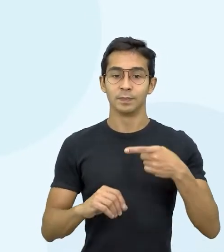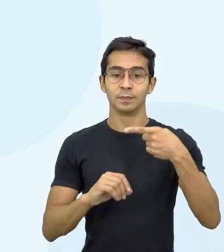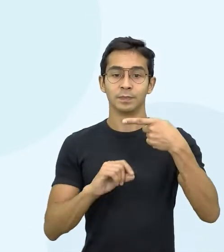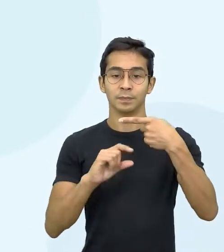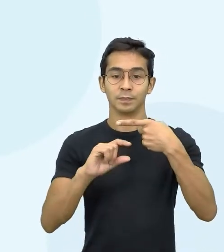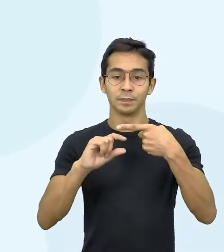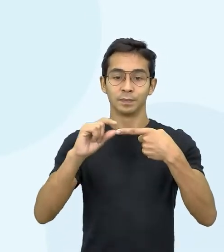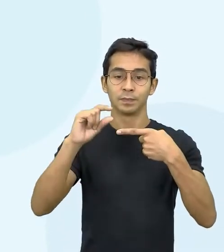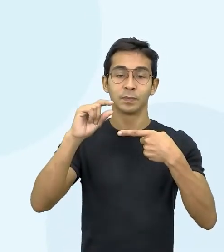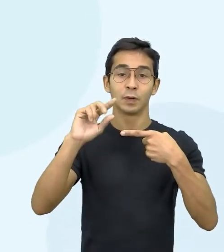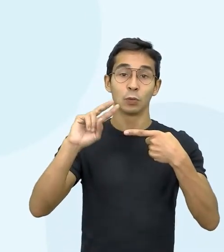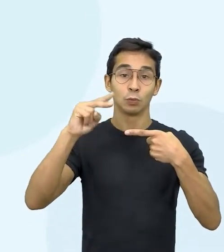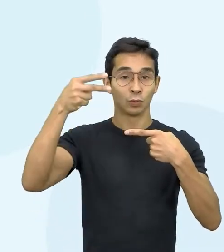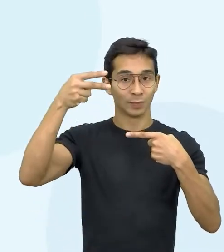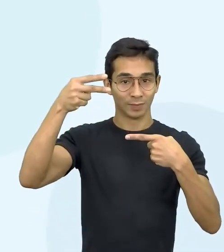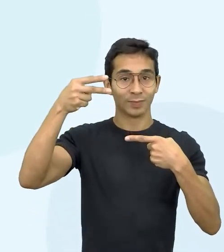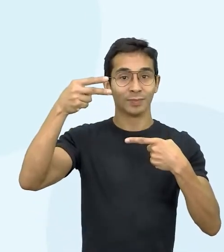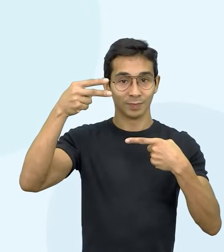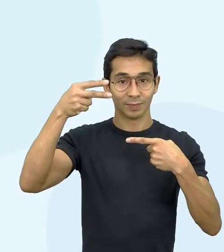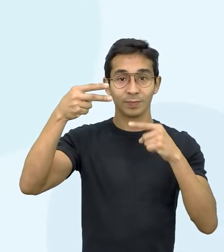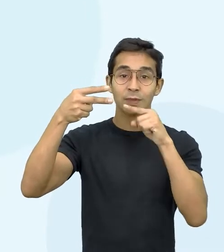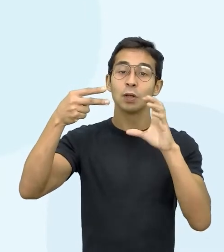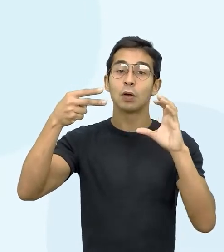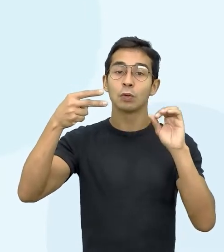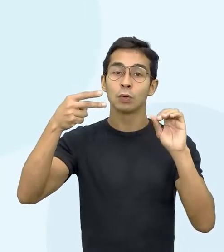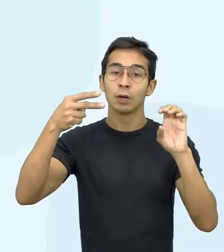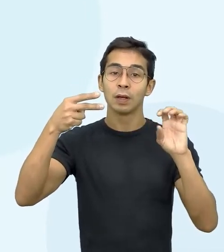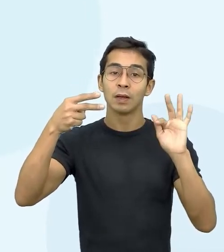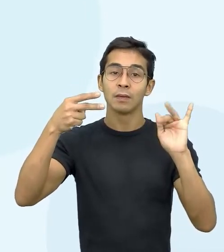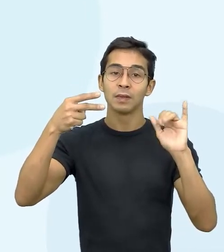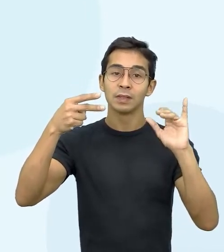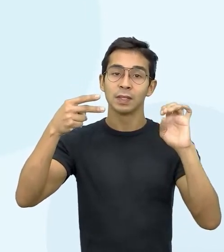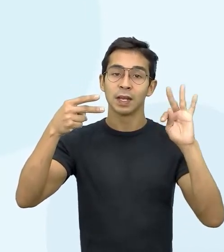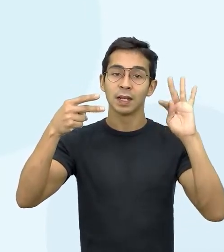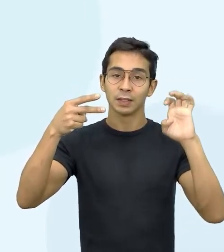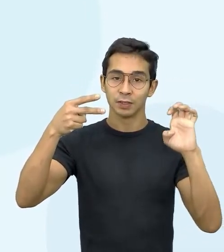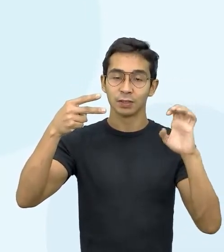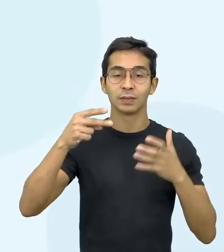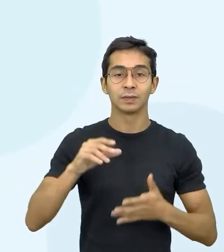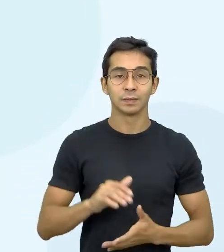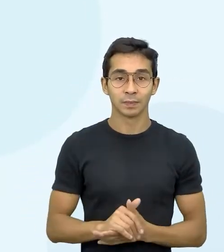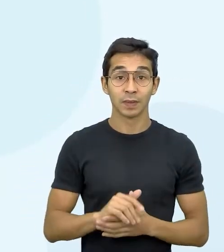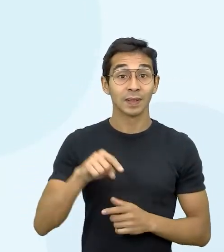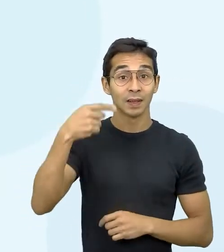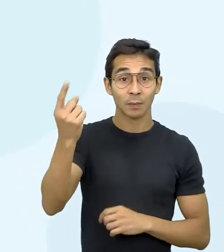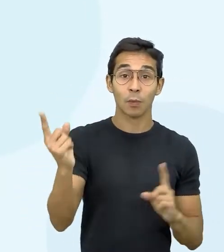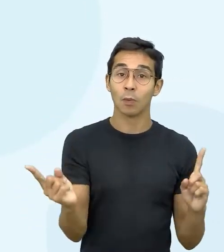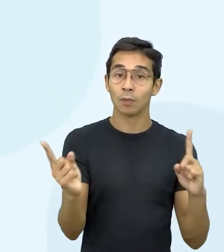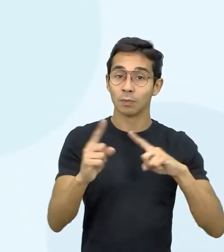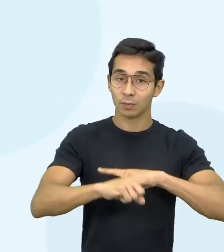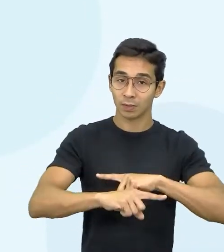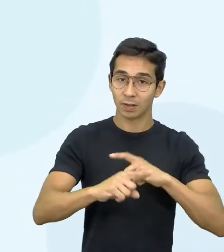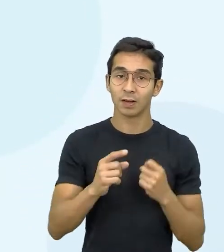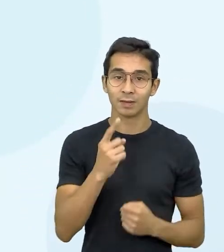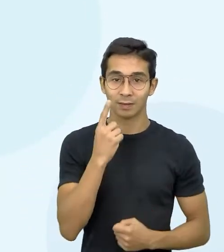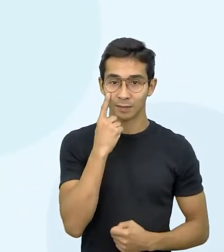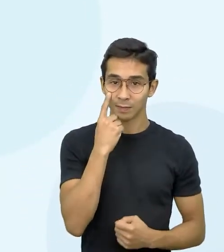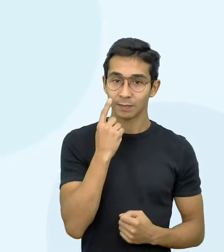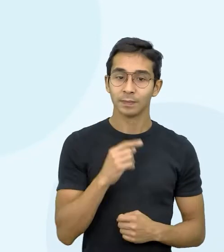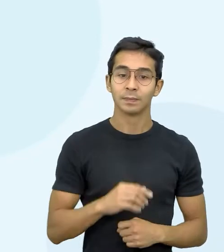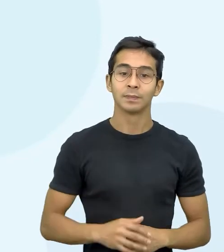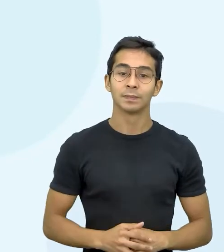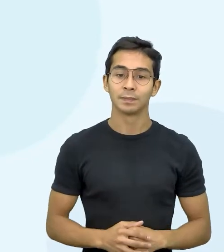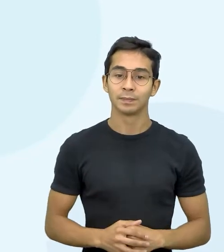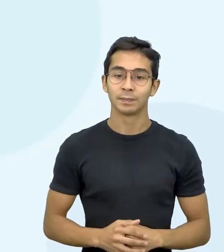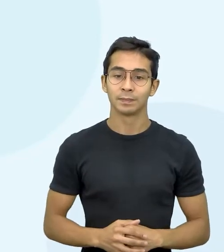gente chama de coeficiente estequiométrico, tá? Logo em seguida eu fiz o contrário. Tracei aqui uma reta,